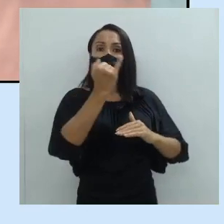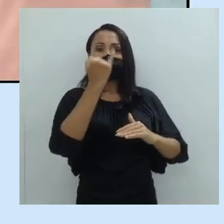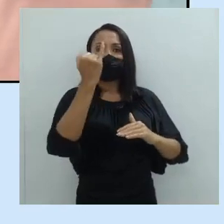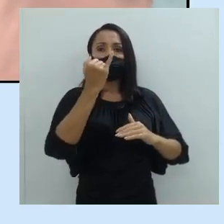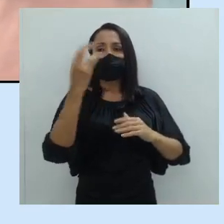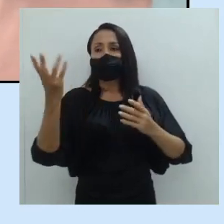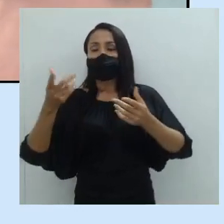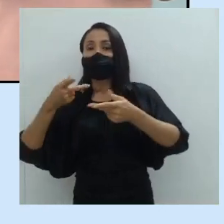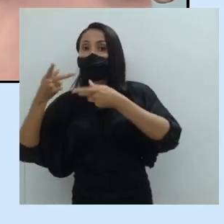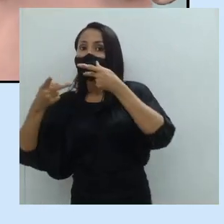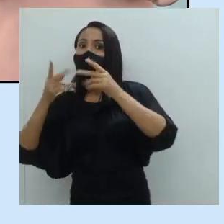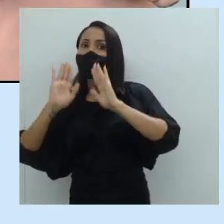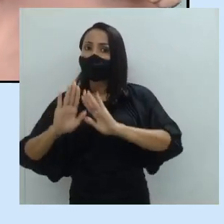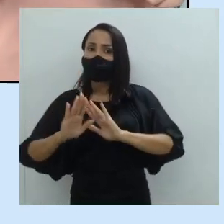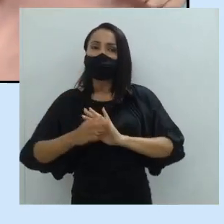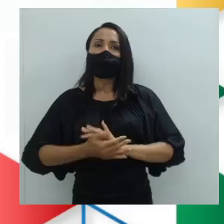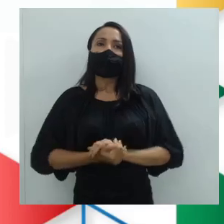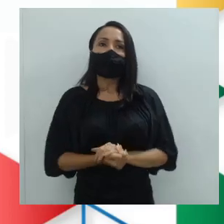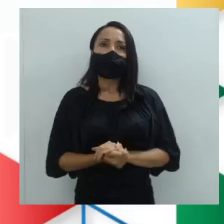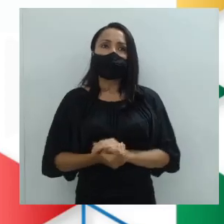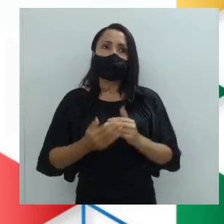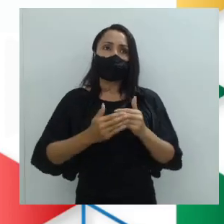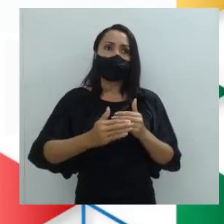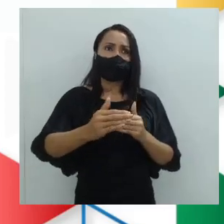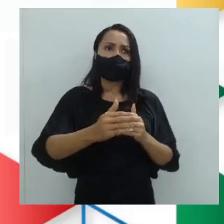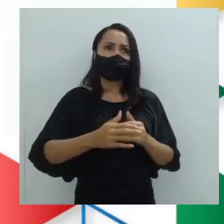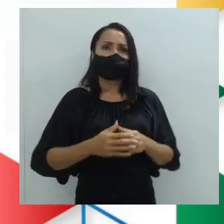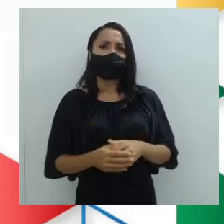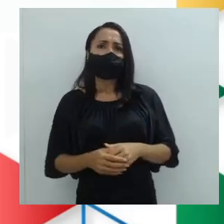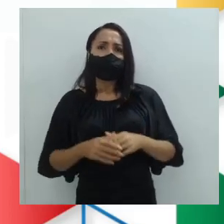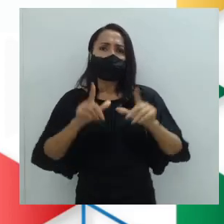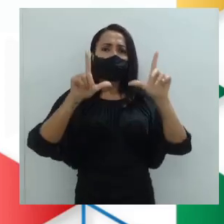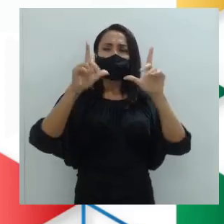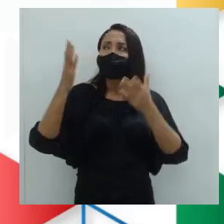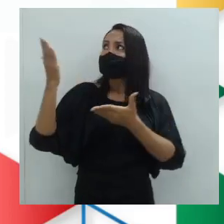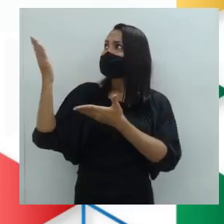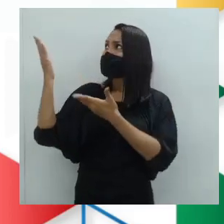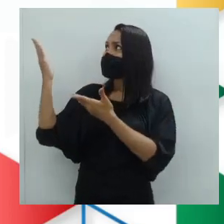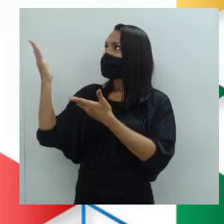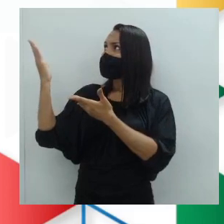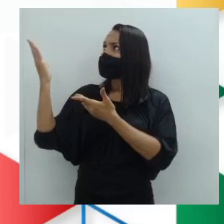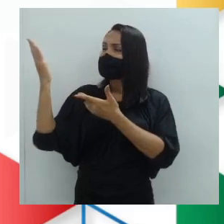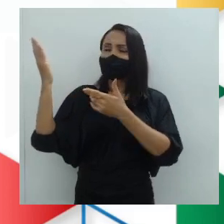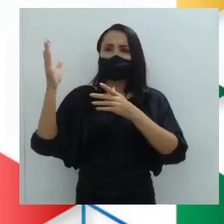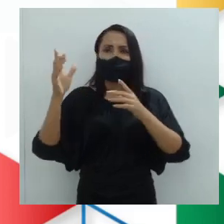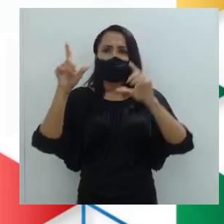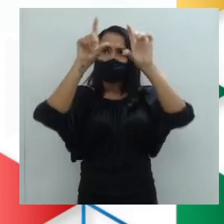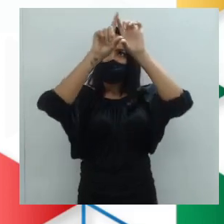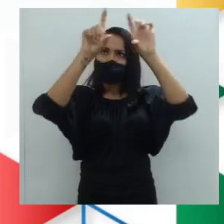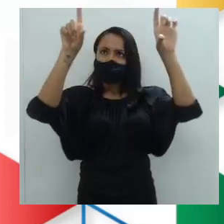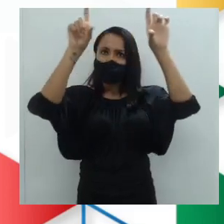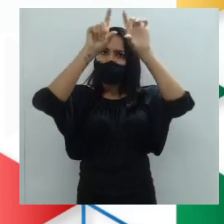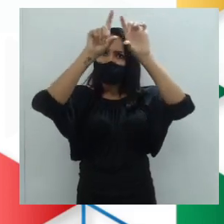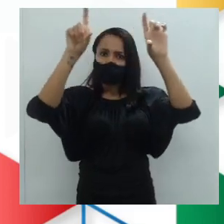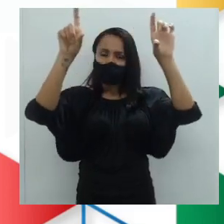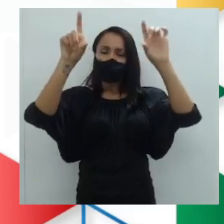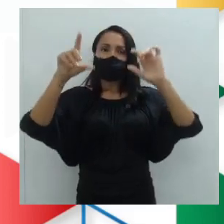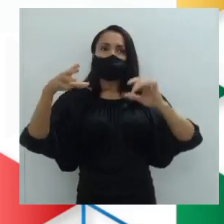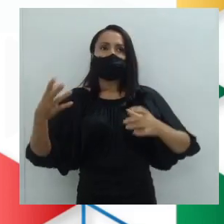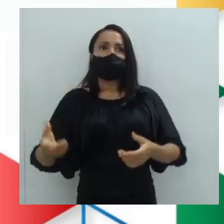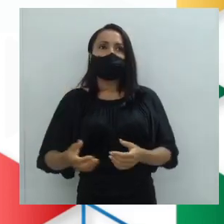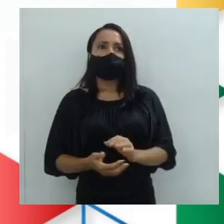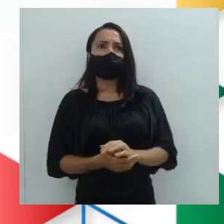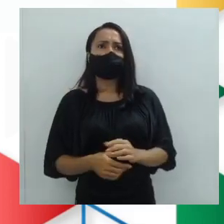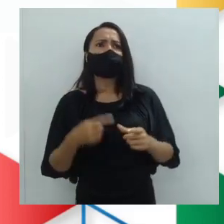ditas. Então, vamos adiante aqui. Aqui na tela, nós temos uma tirinha de H. Preste atenção, olha o que ela